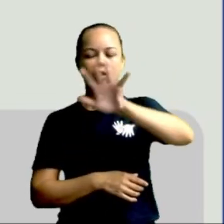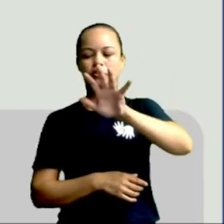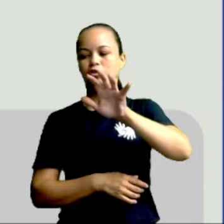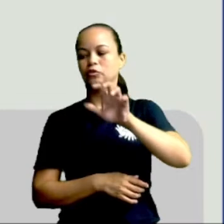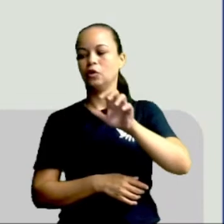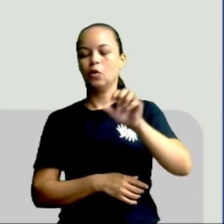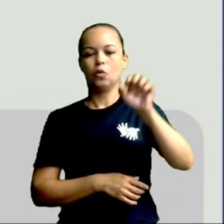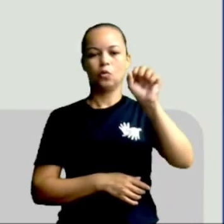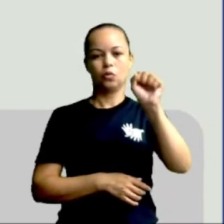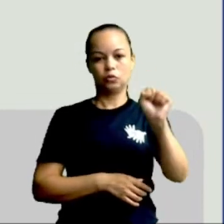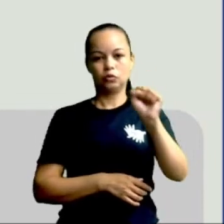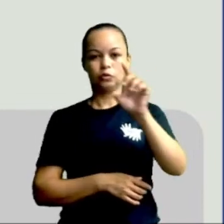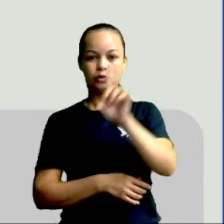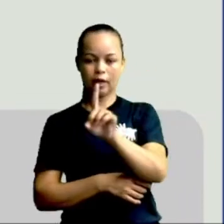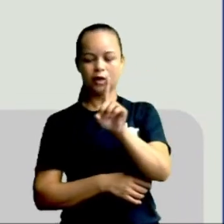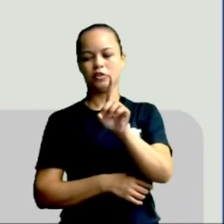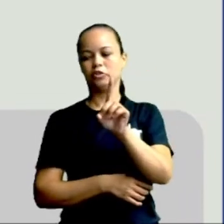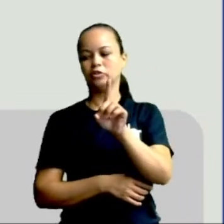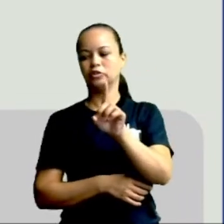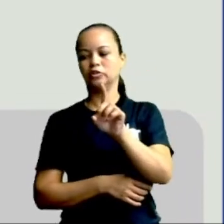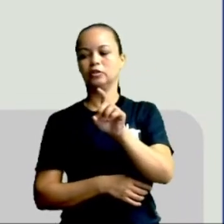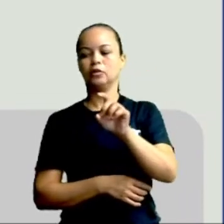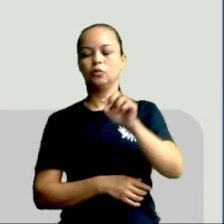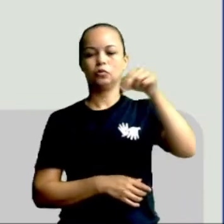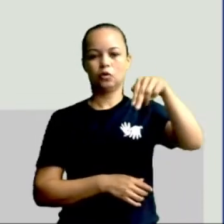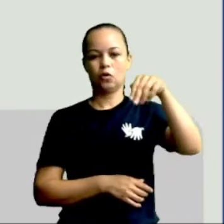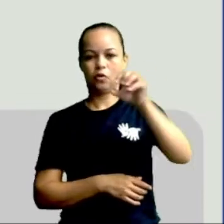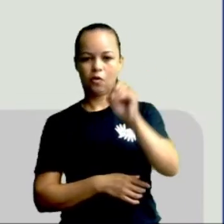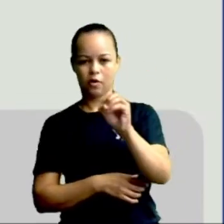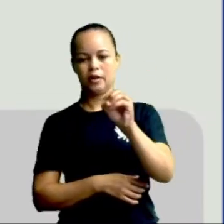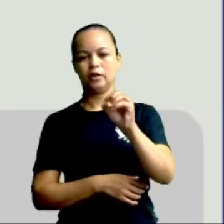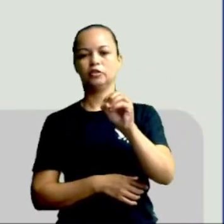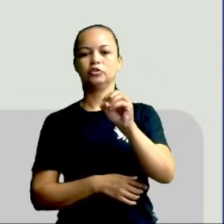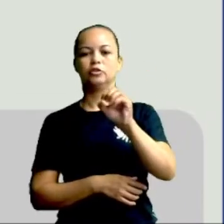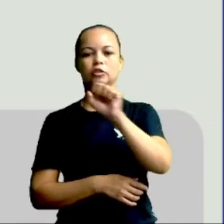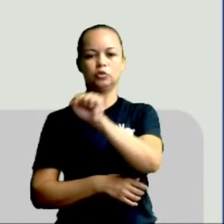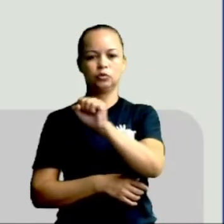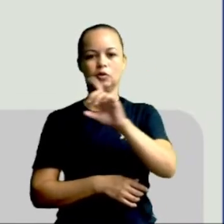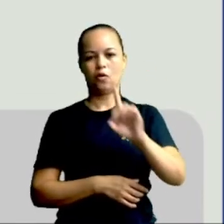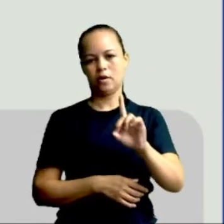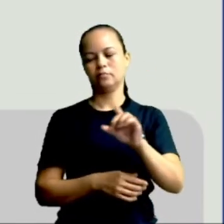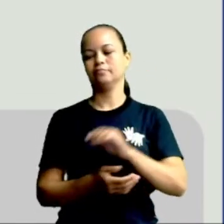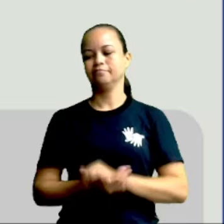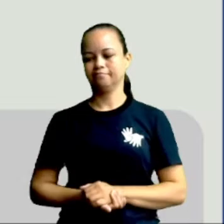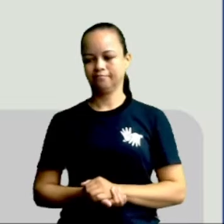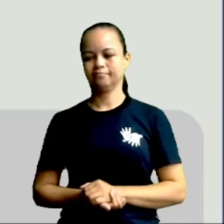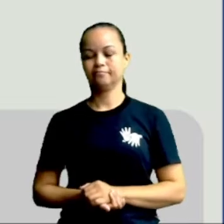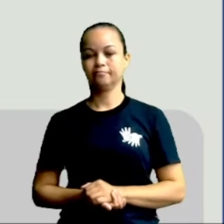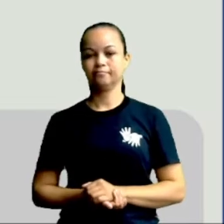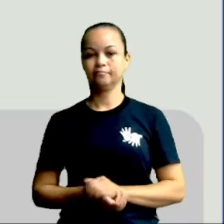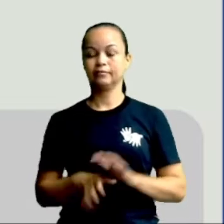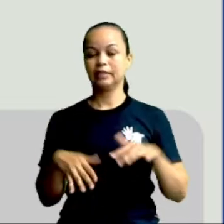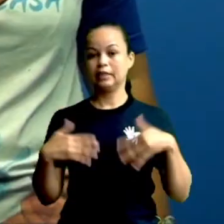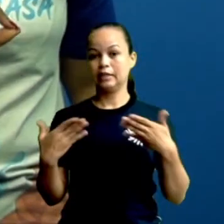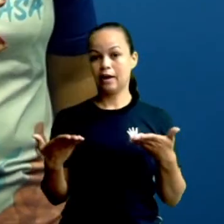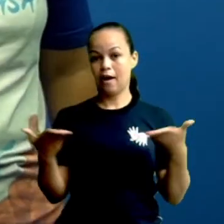o noroeste e o sudoeste. Legal, né? E aí a